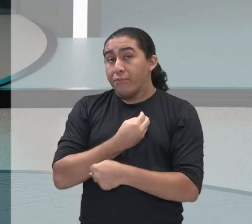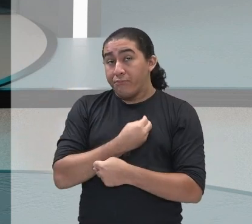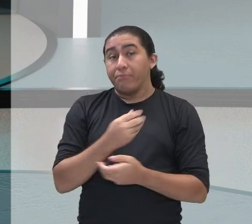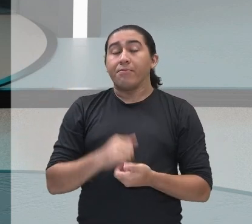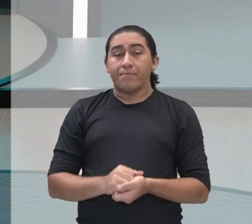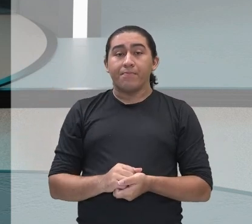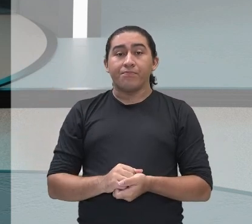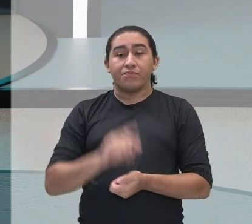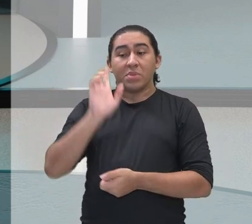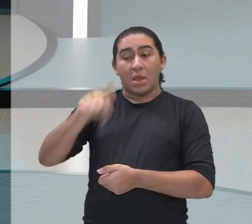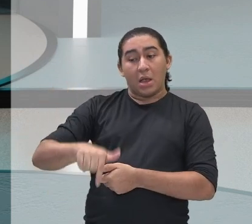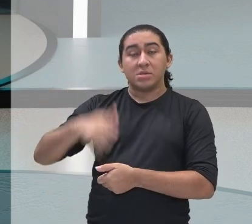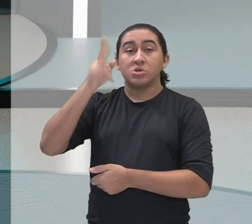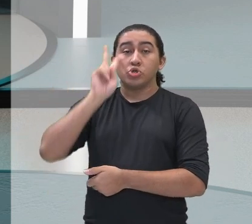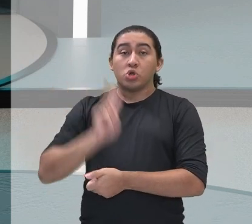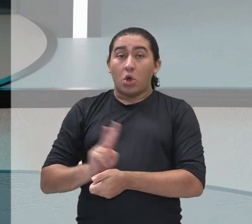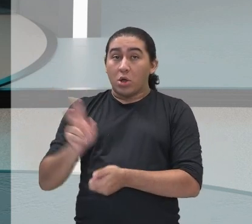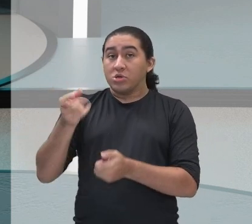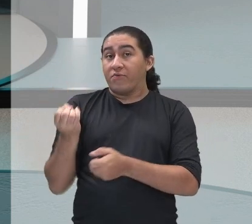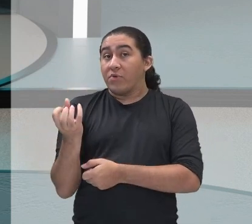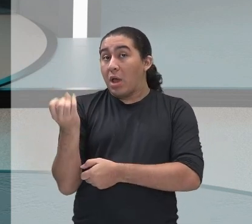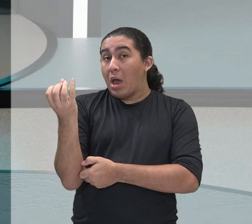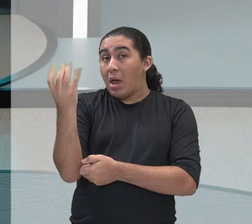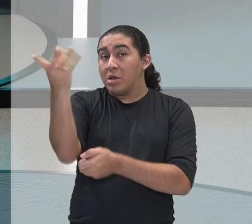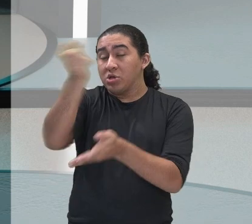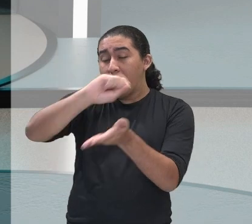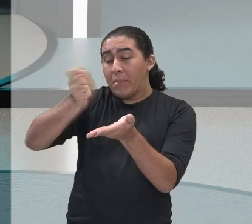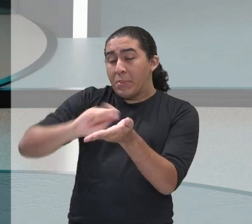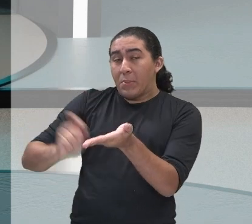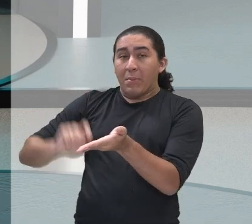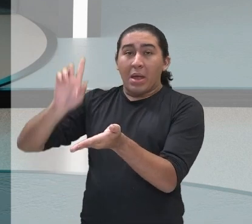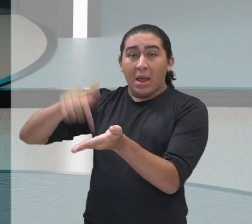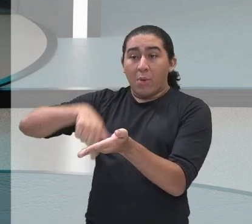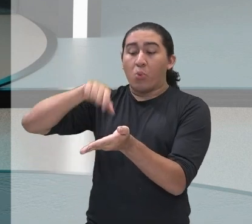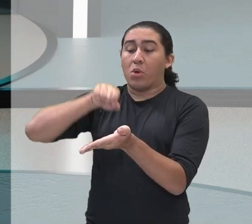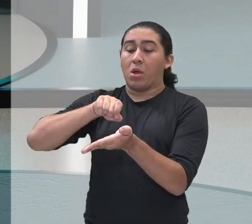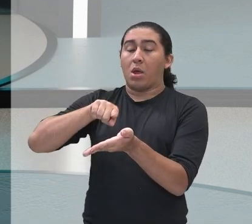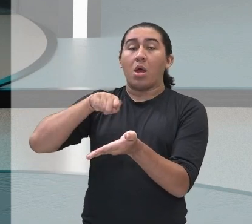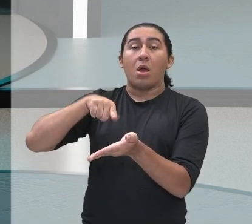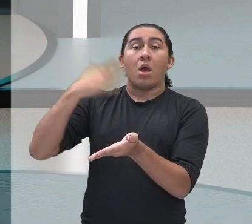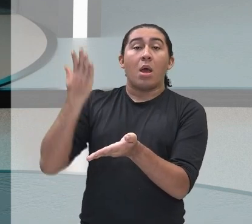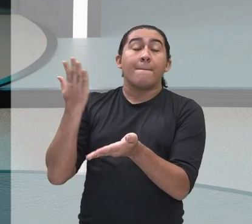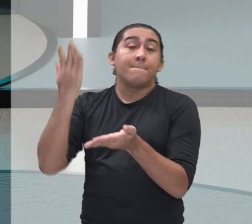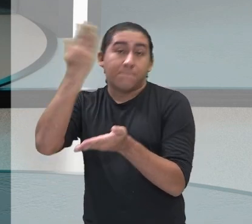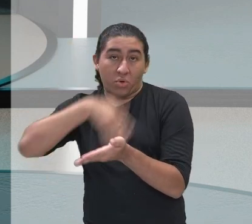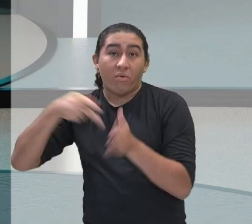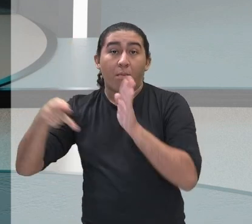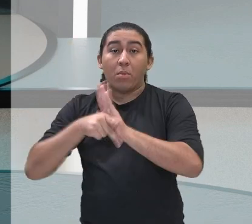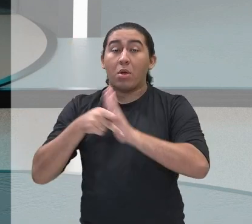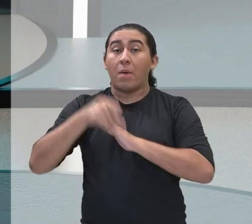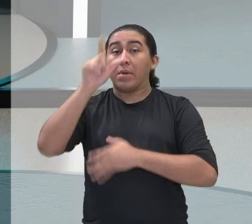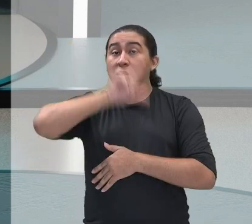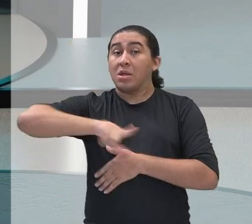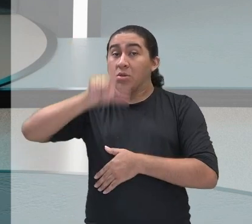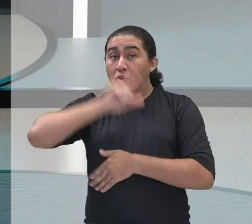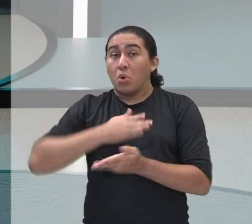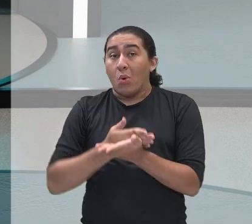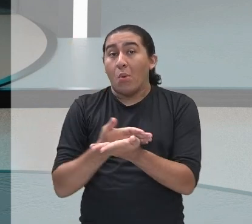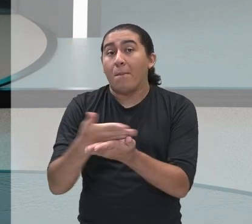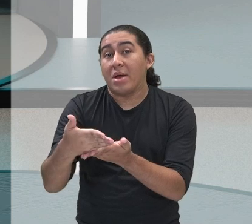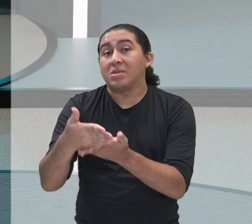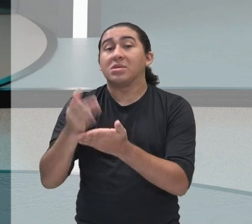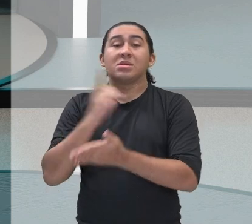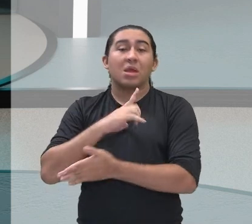essas crônicas de viagens são consideradas obras literárias, porque começa com o nome,